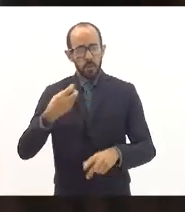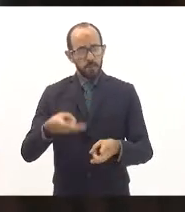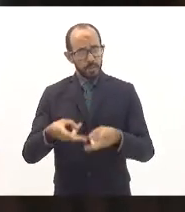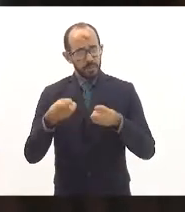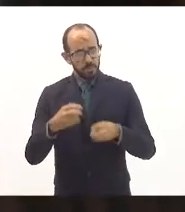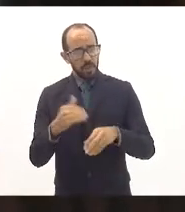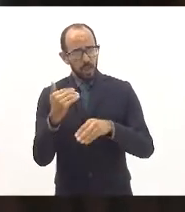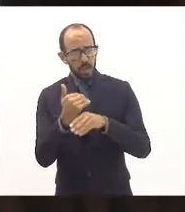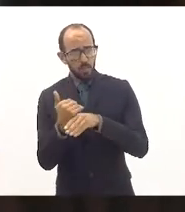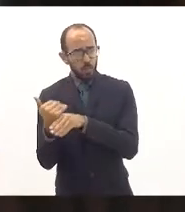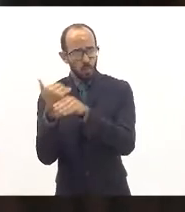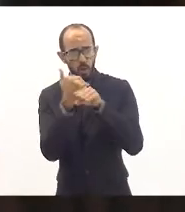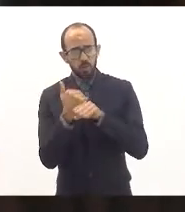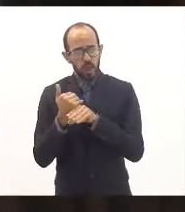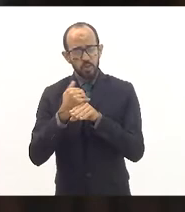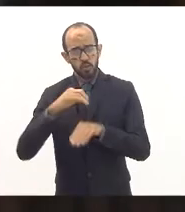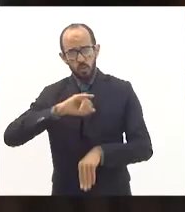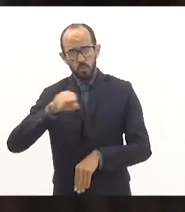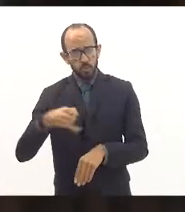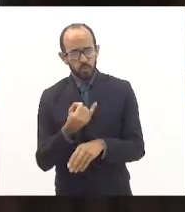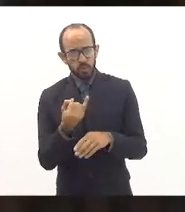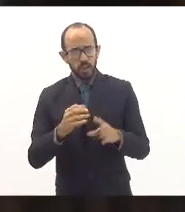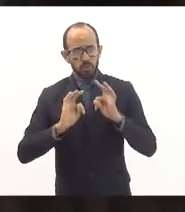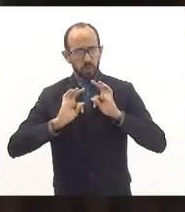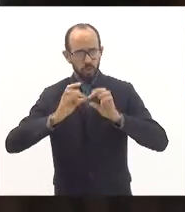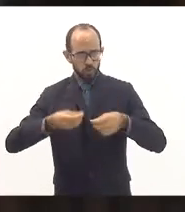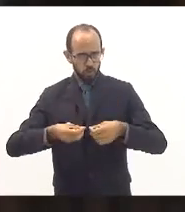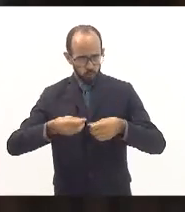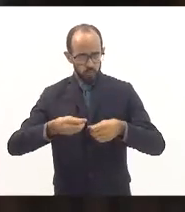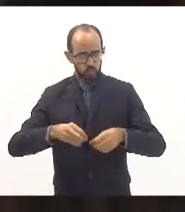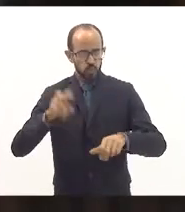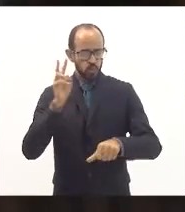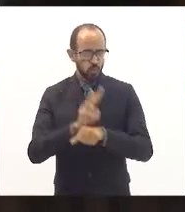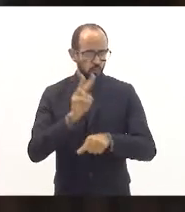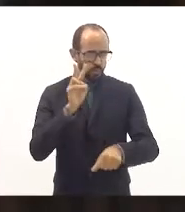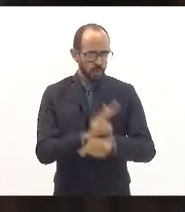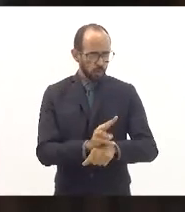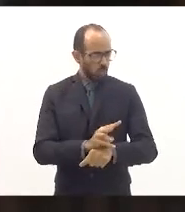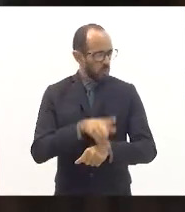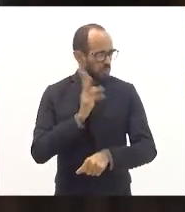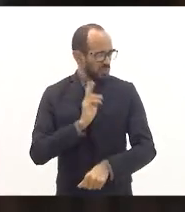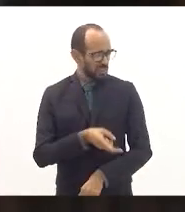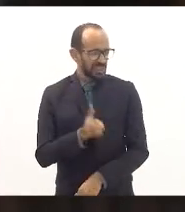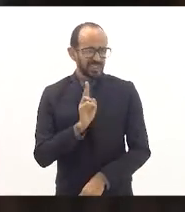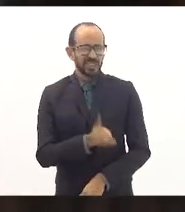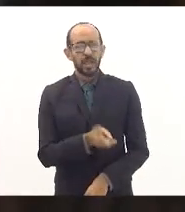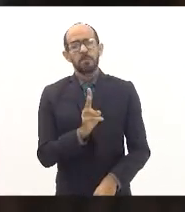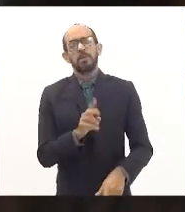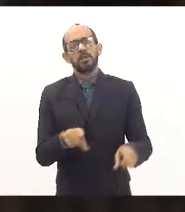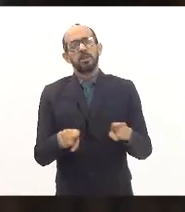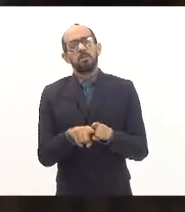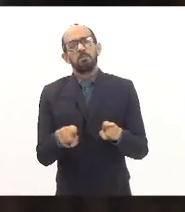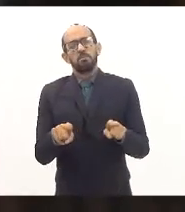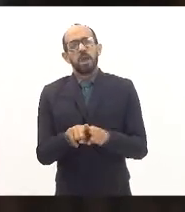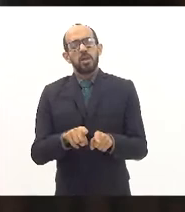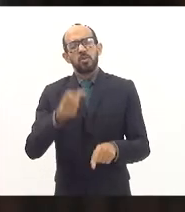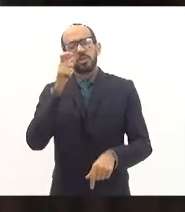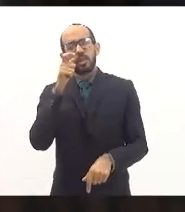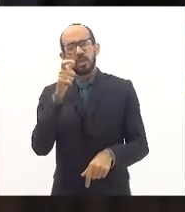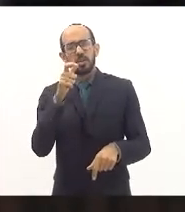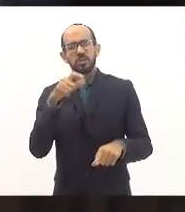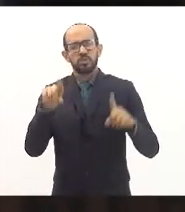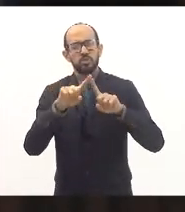e de oportunidade para todos. Defendeu ainda e de forma ininterrupta os interesses dos